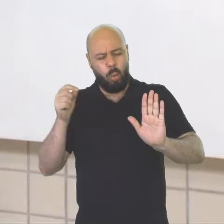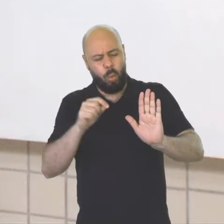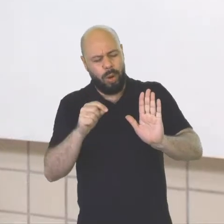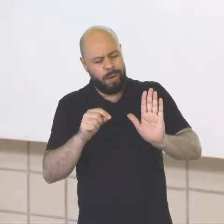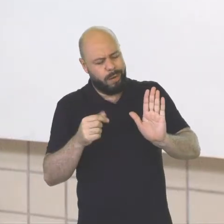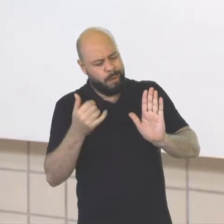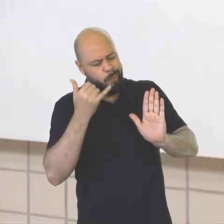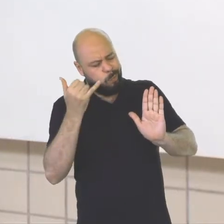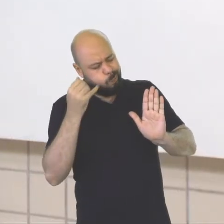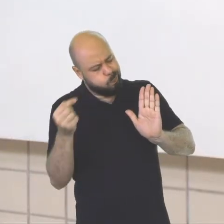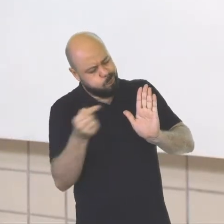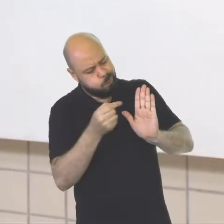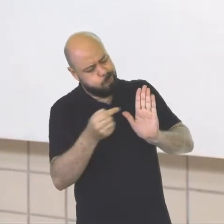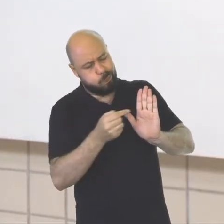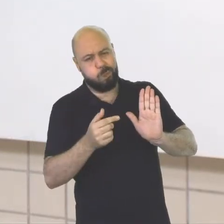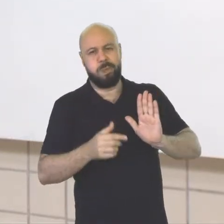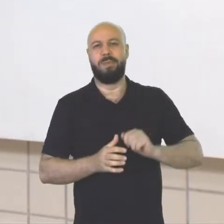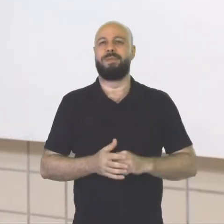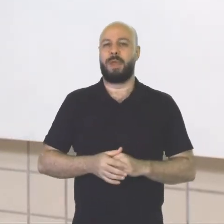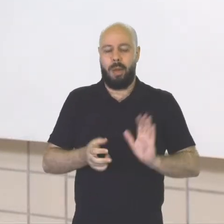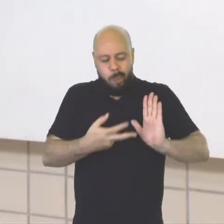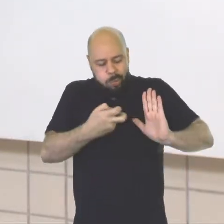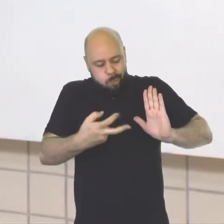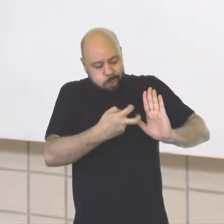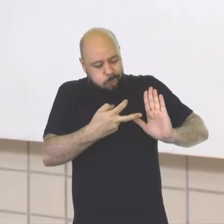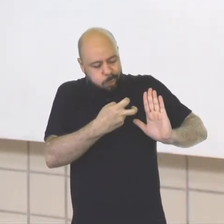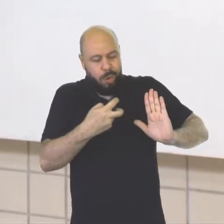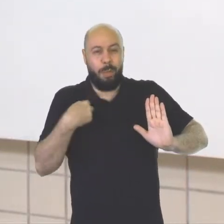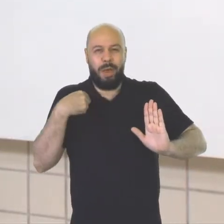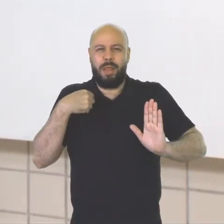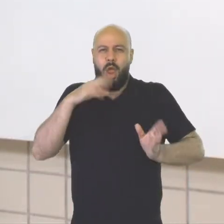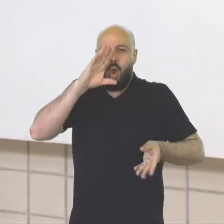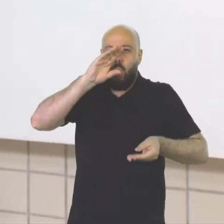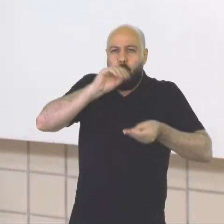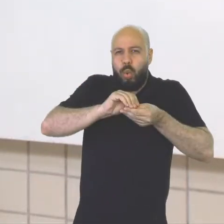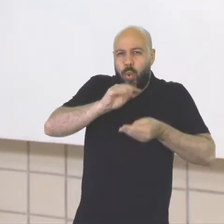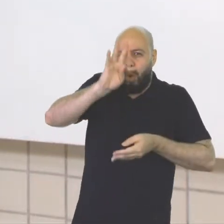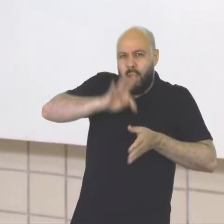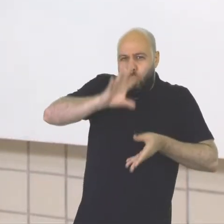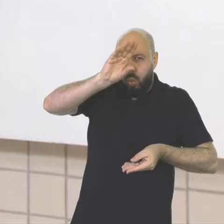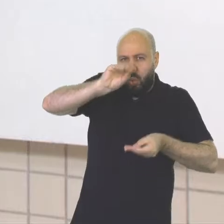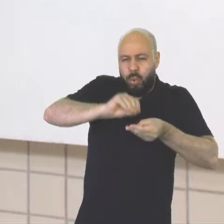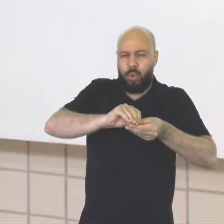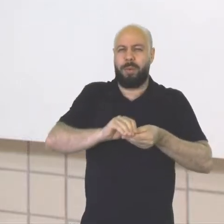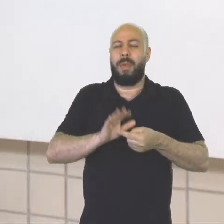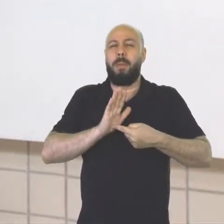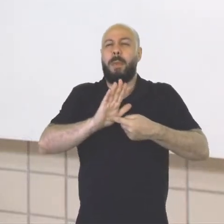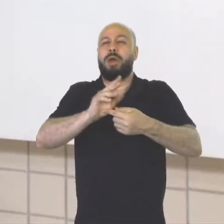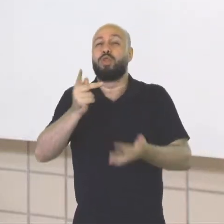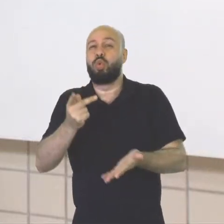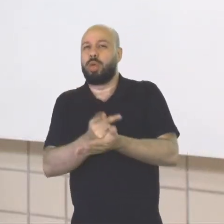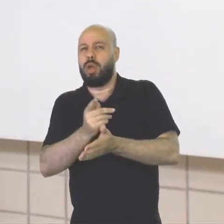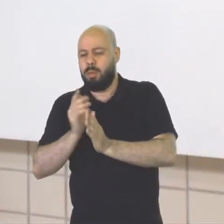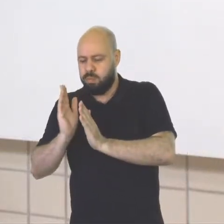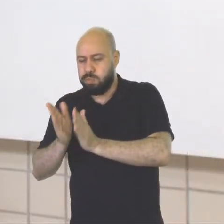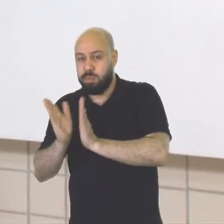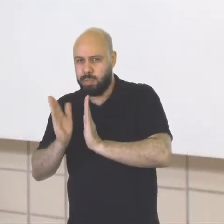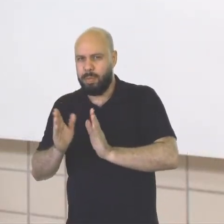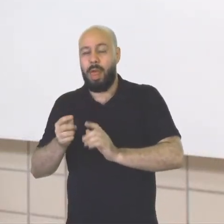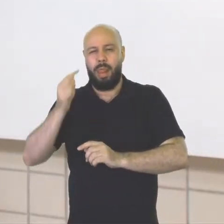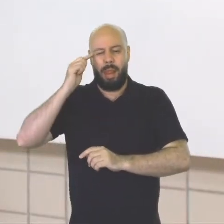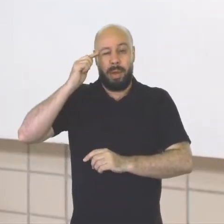retirando algumas informações, né? Porque ela apresenta o resumo do texto, ela apresenta os fatos em ordem, né,